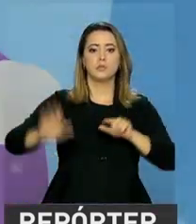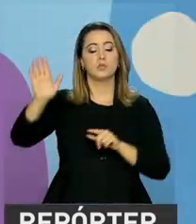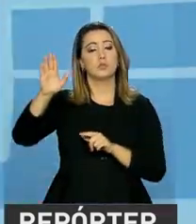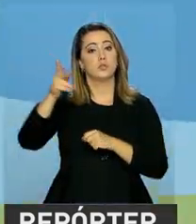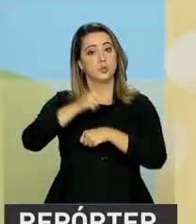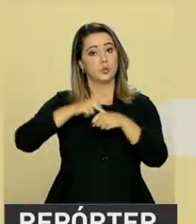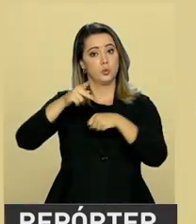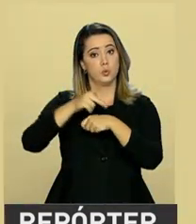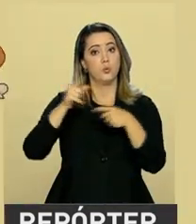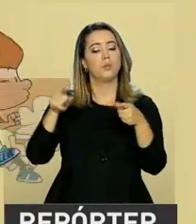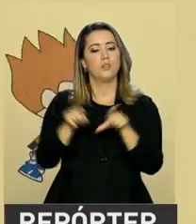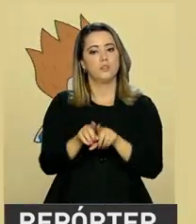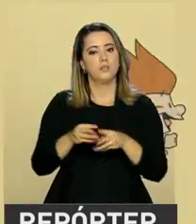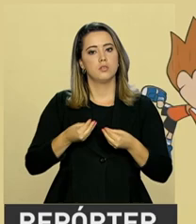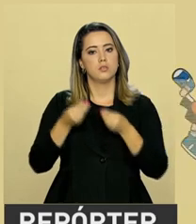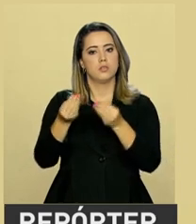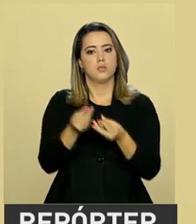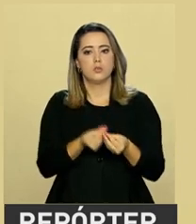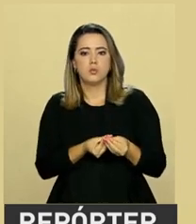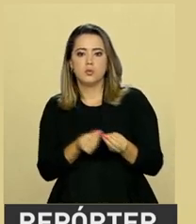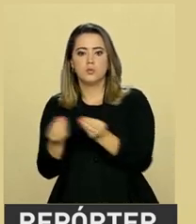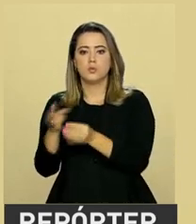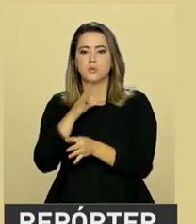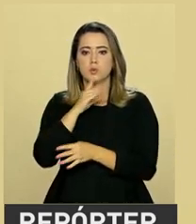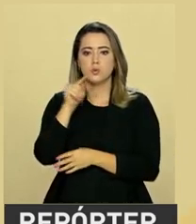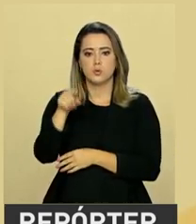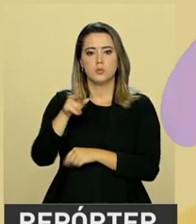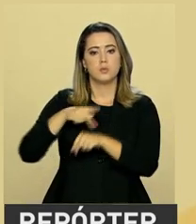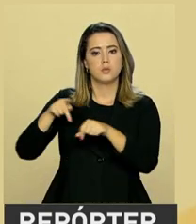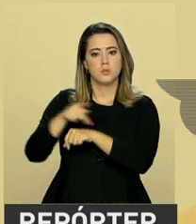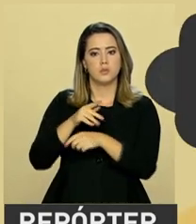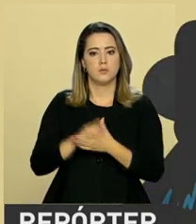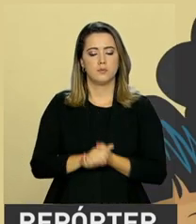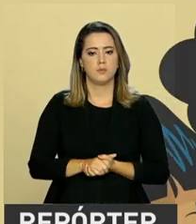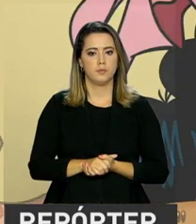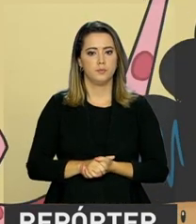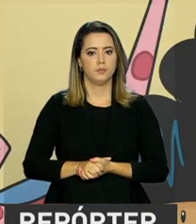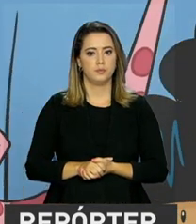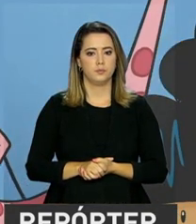vamos é transferir esse conhecimento a esse país